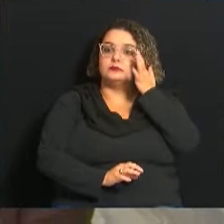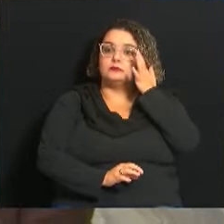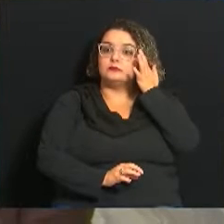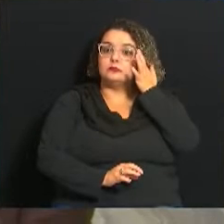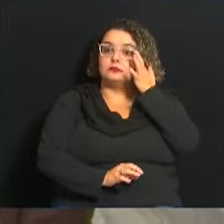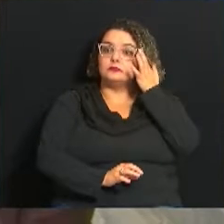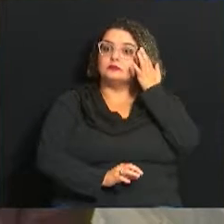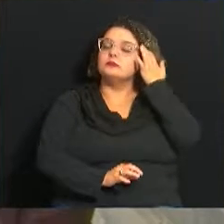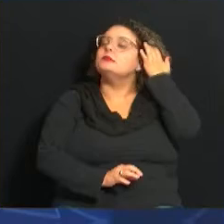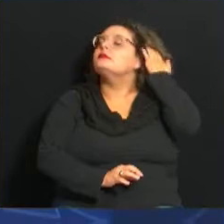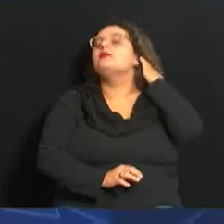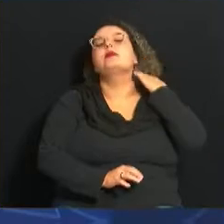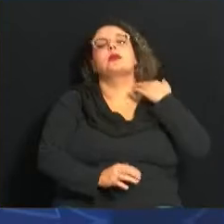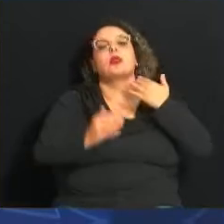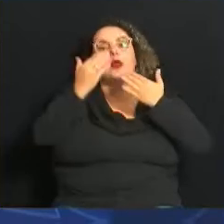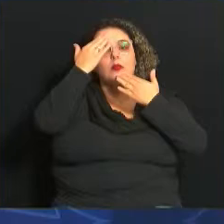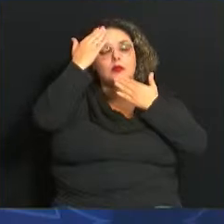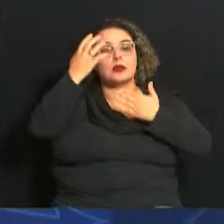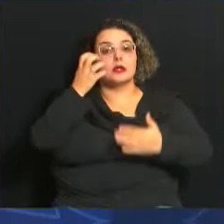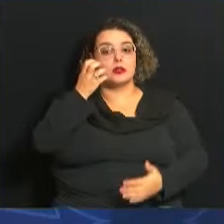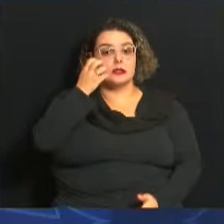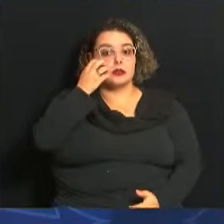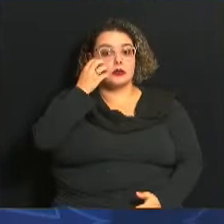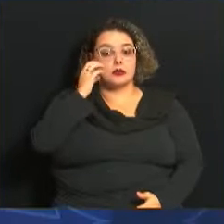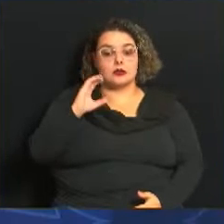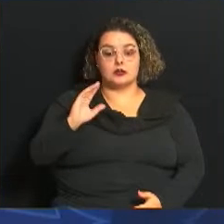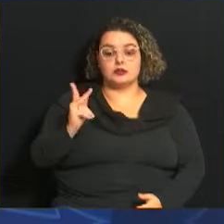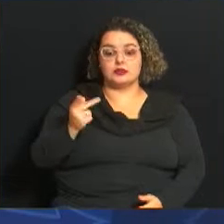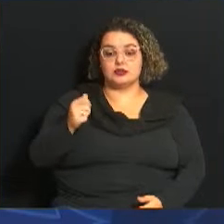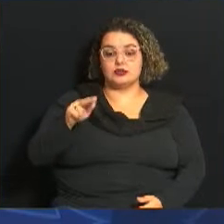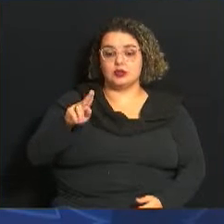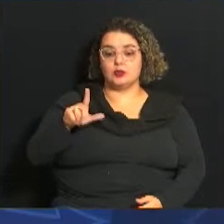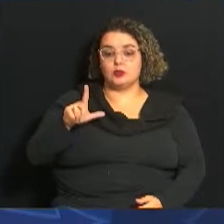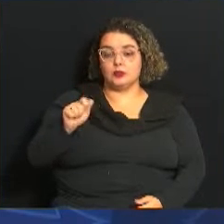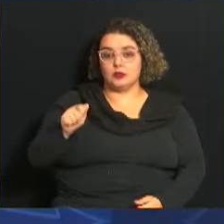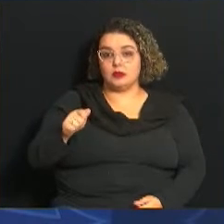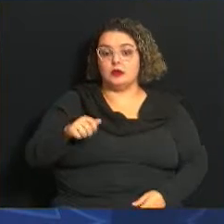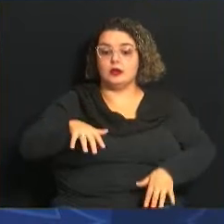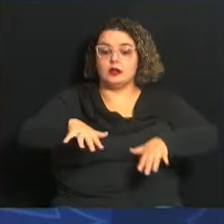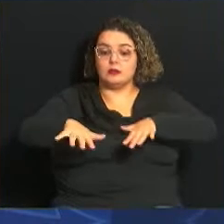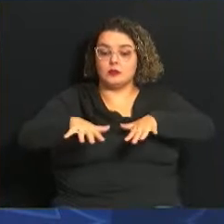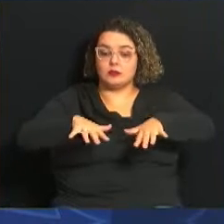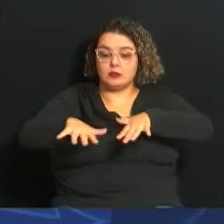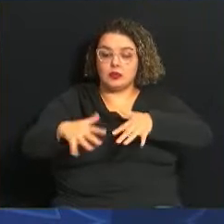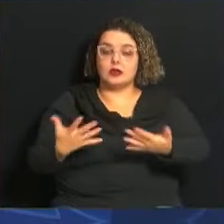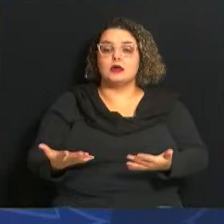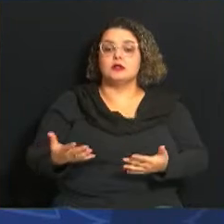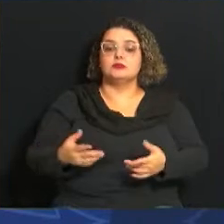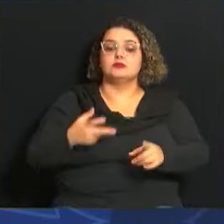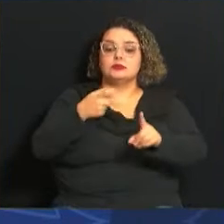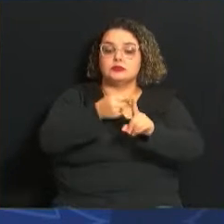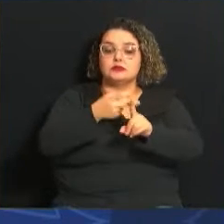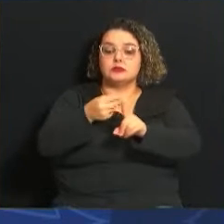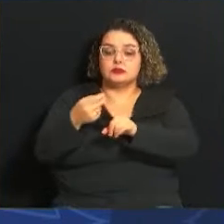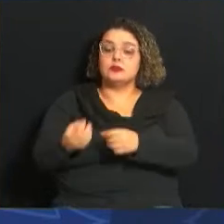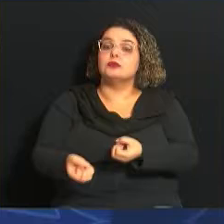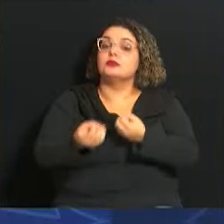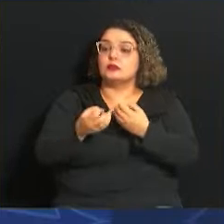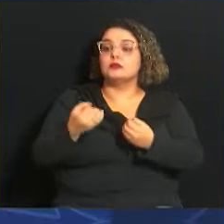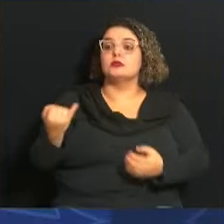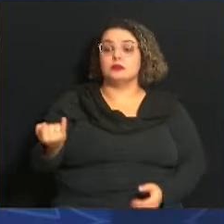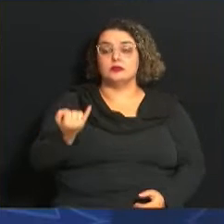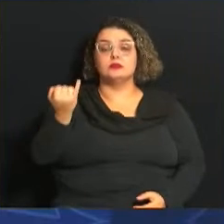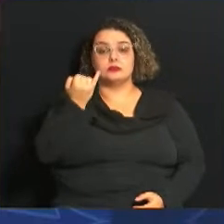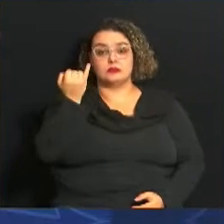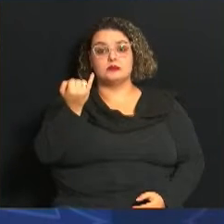Muito obrigado, André Aranha, também a Shaula Vizelli, articuladora do Programa Municipal de Imunização, com informações importantes, né,